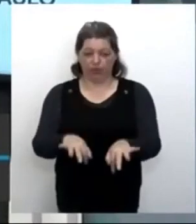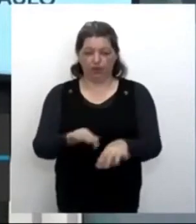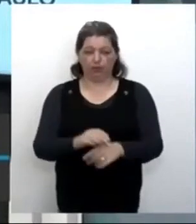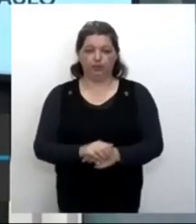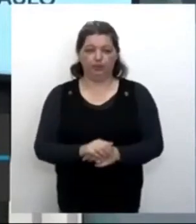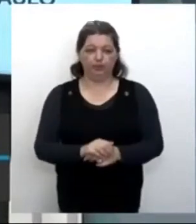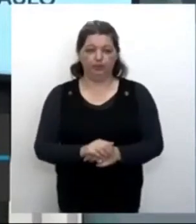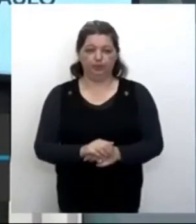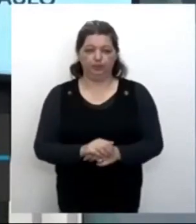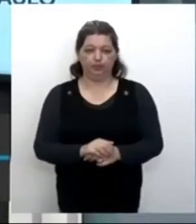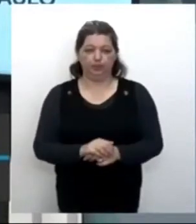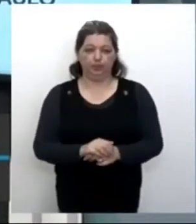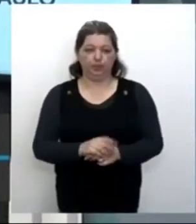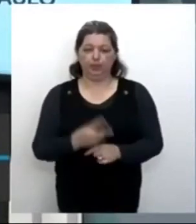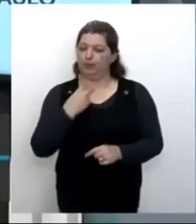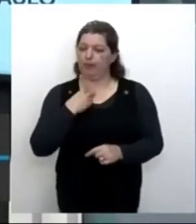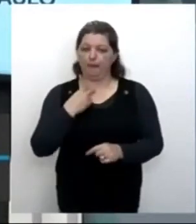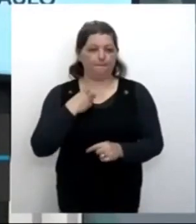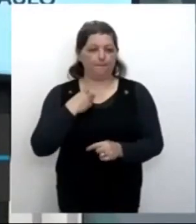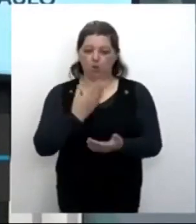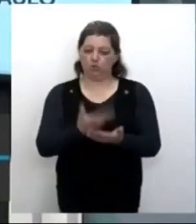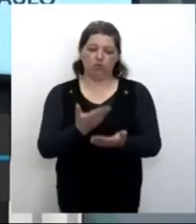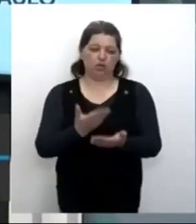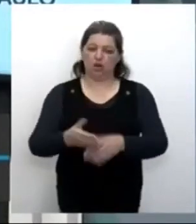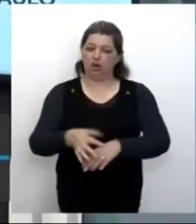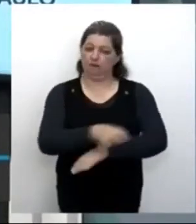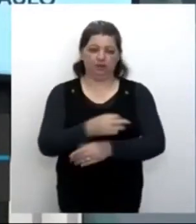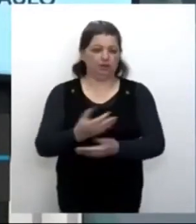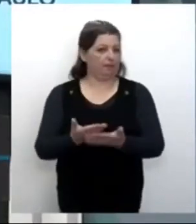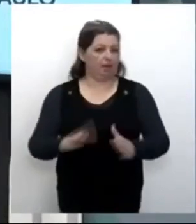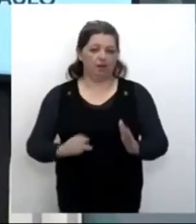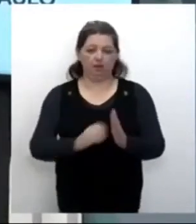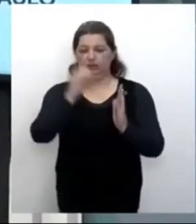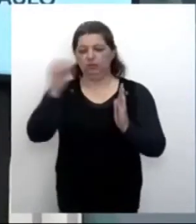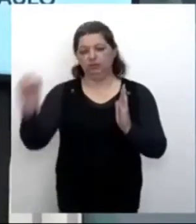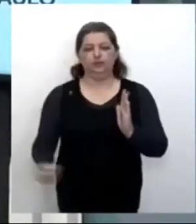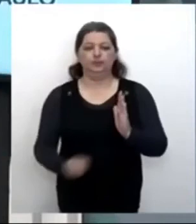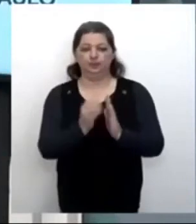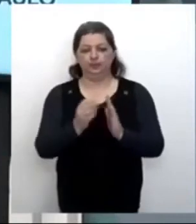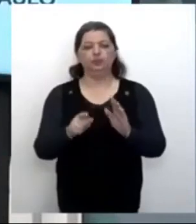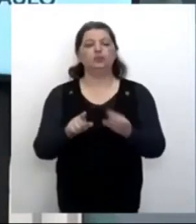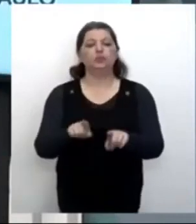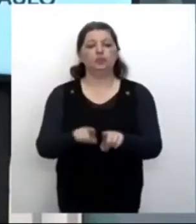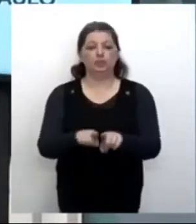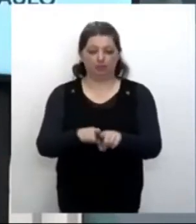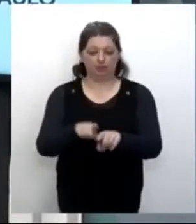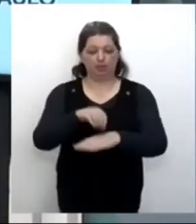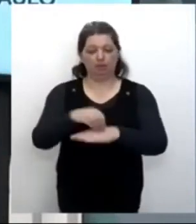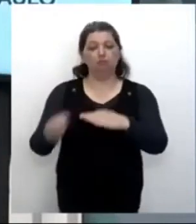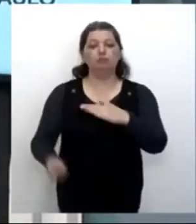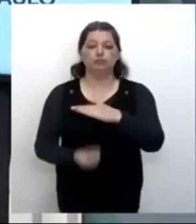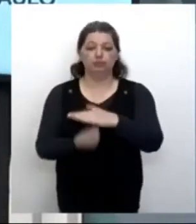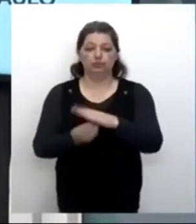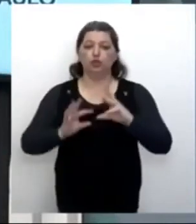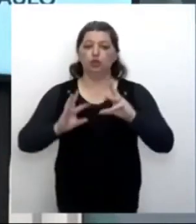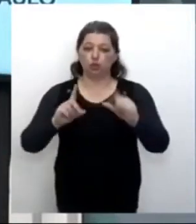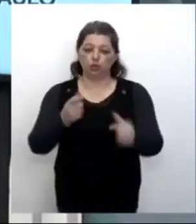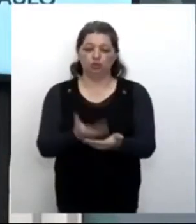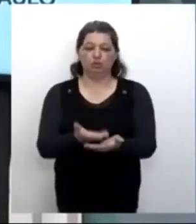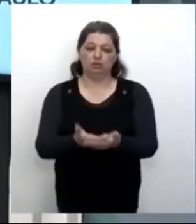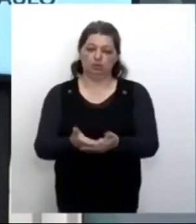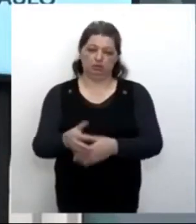Não percam as aulas de física do Centro de Mídias, tem também o repositório com todas as nossas aulas de física